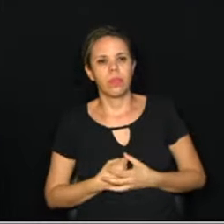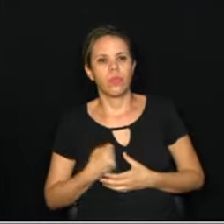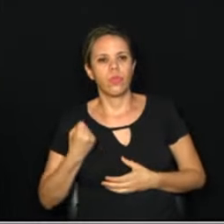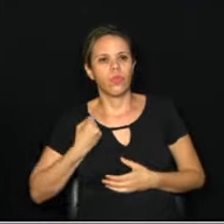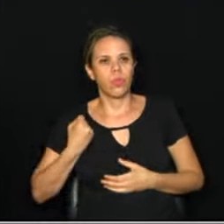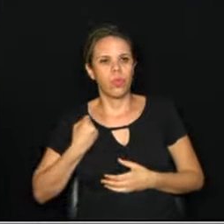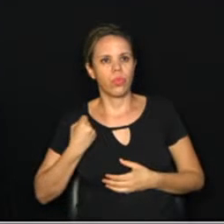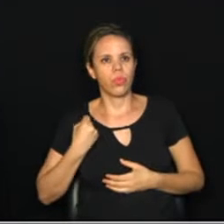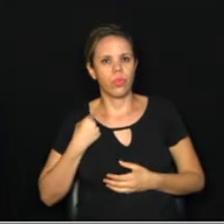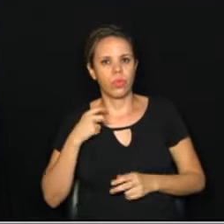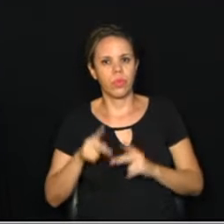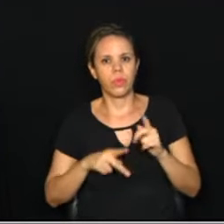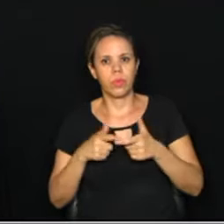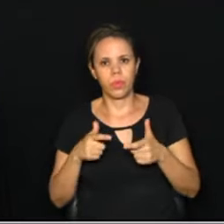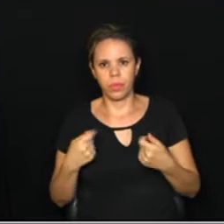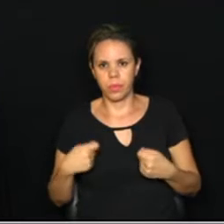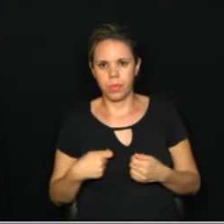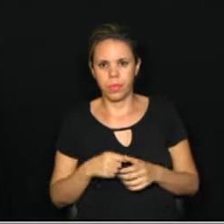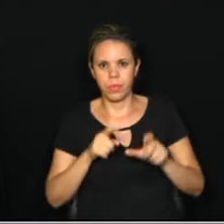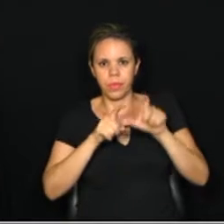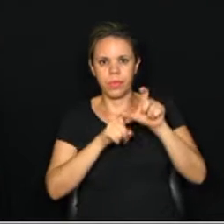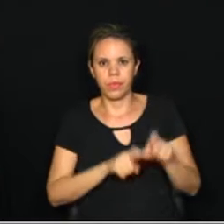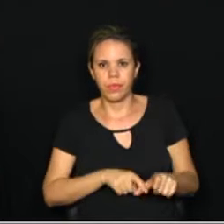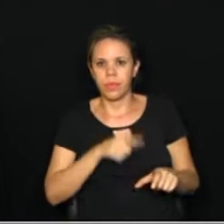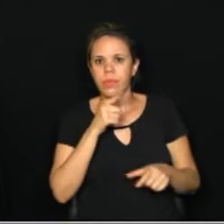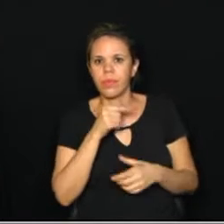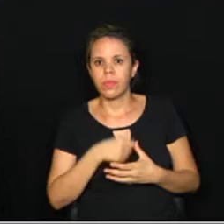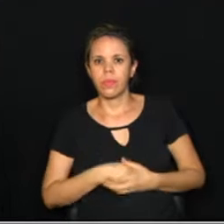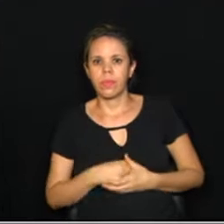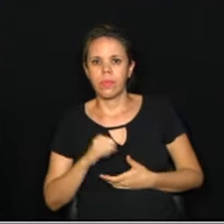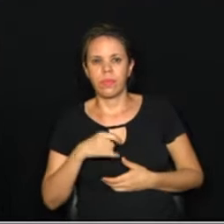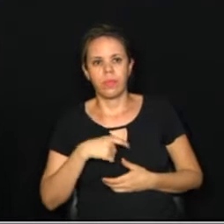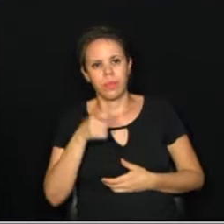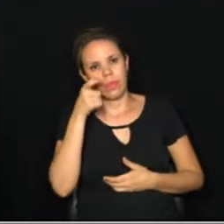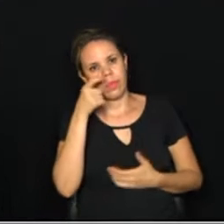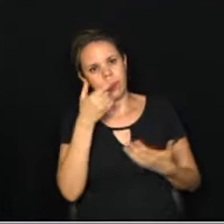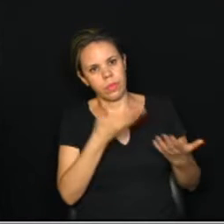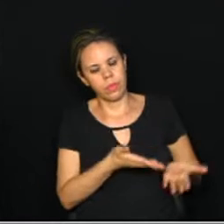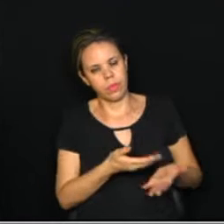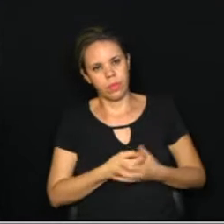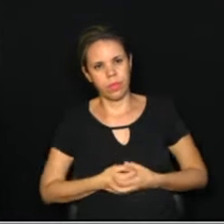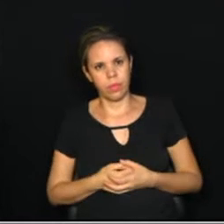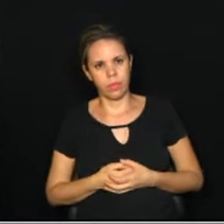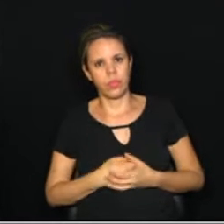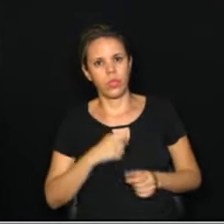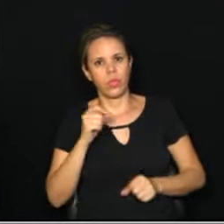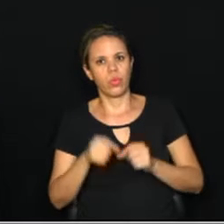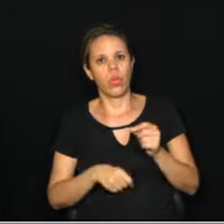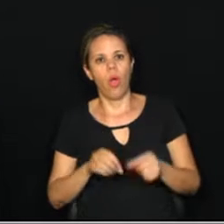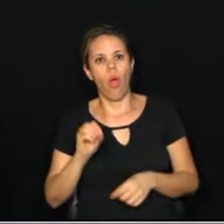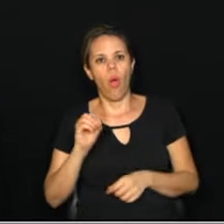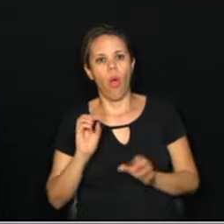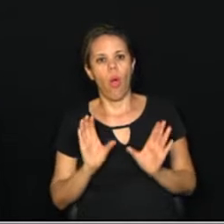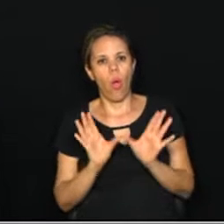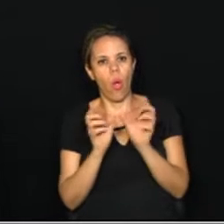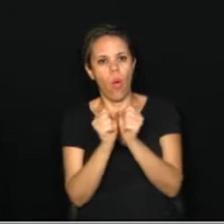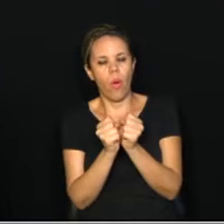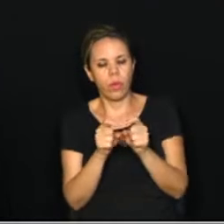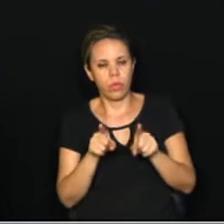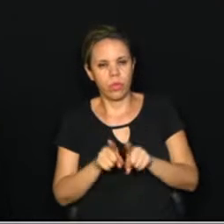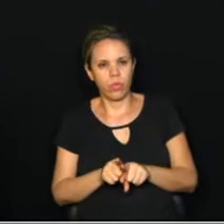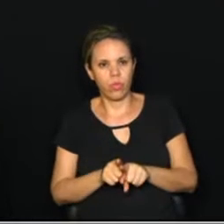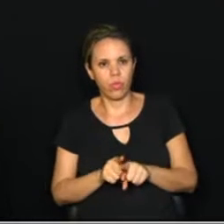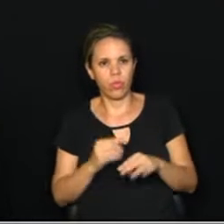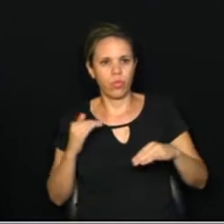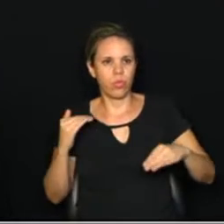de população. Se nós olharmos aí o que a ONU estabelece como padrões